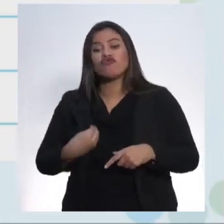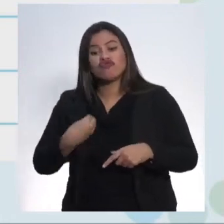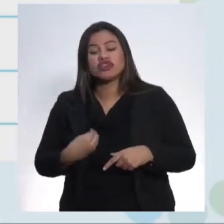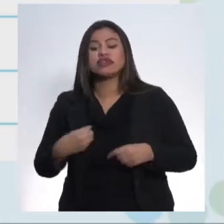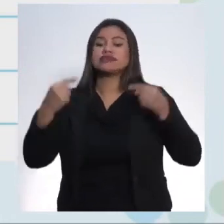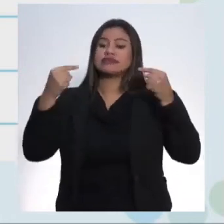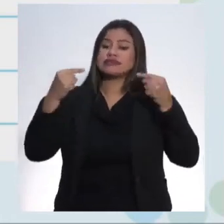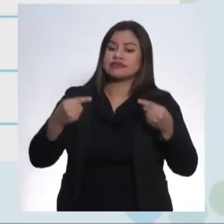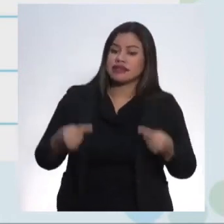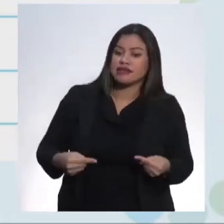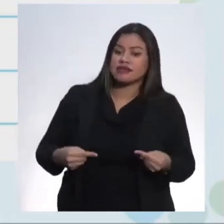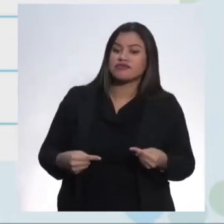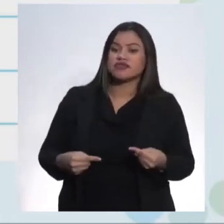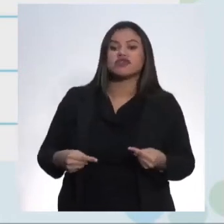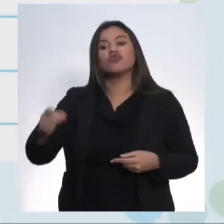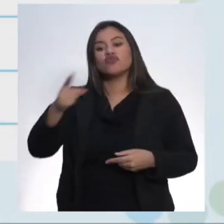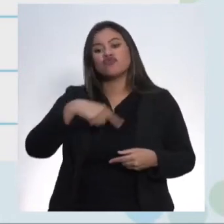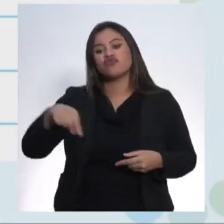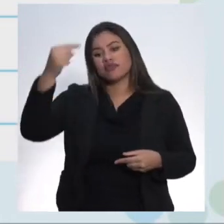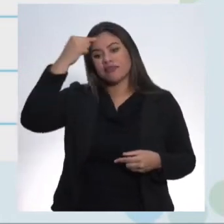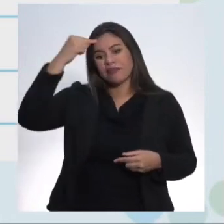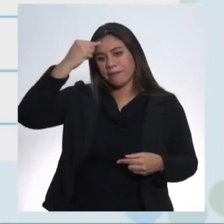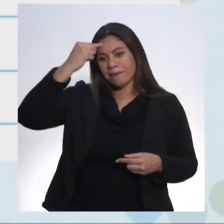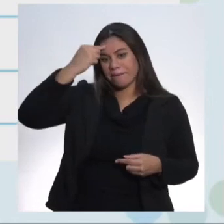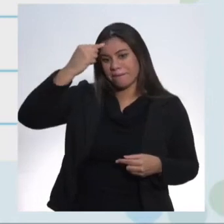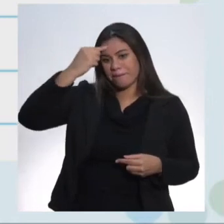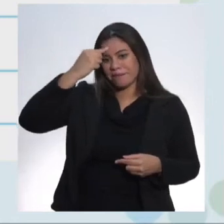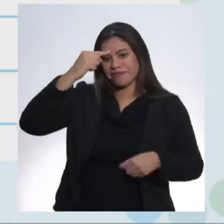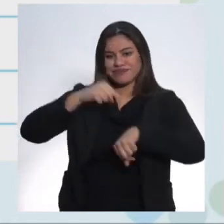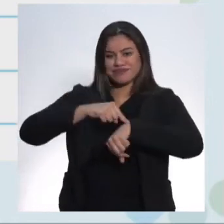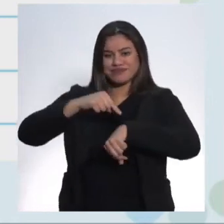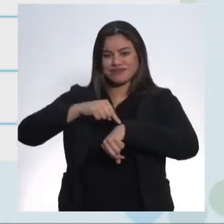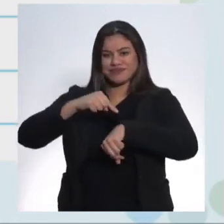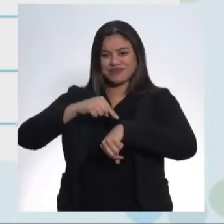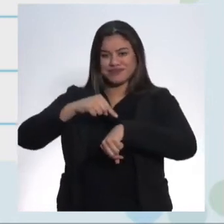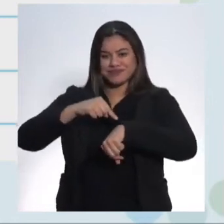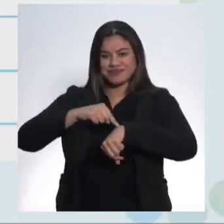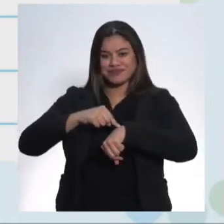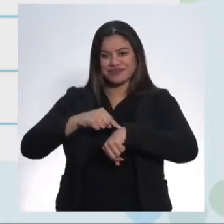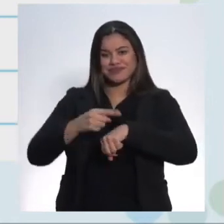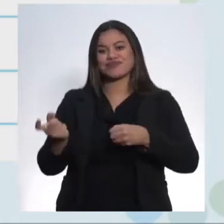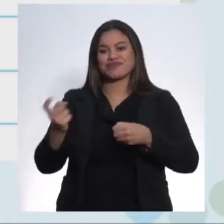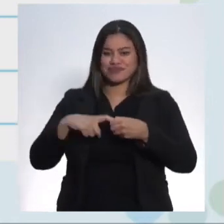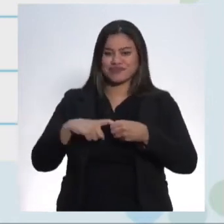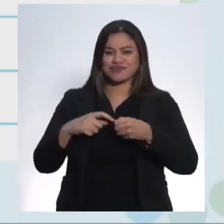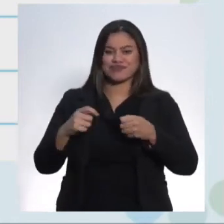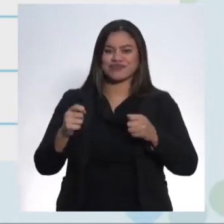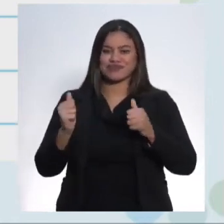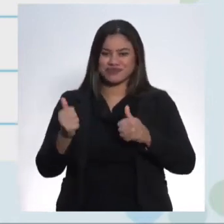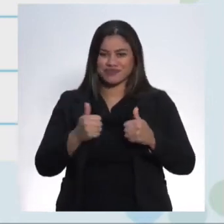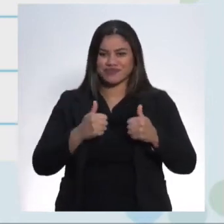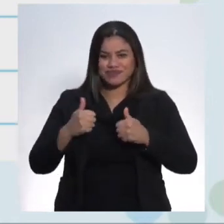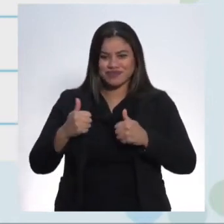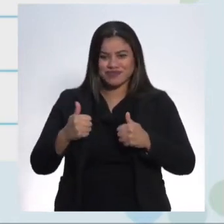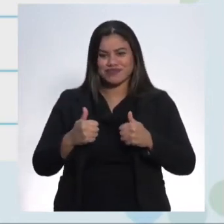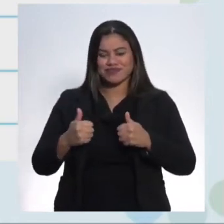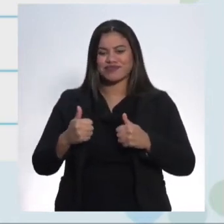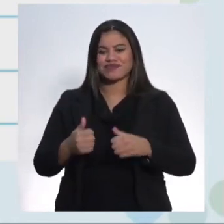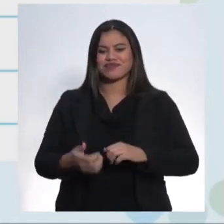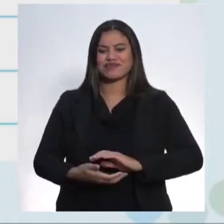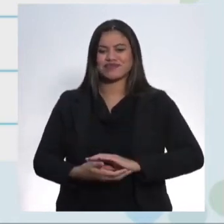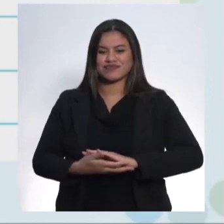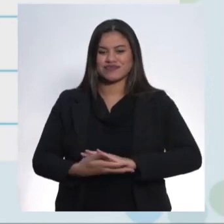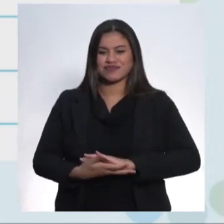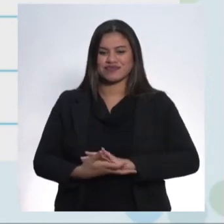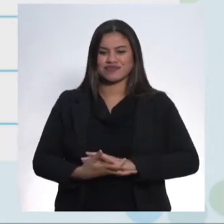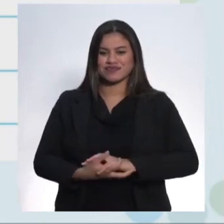enfim. A ideia é que vocês pensem nisso, vou dar uns minutinhos e a gente já retorna para verificar